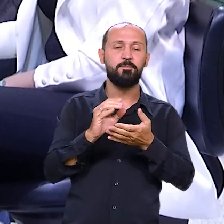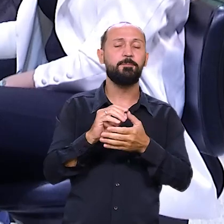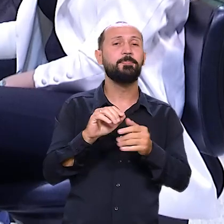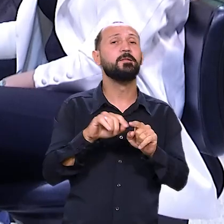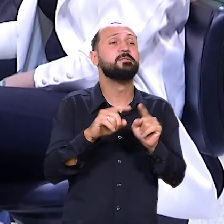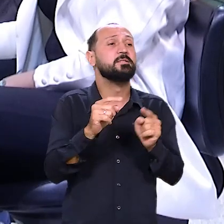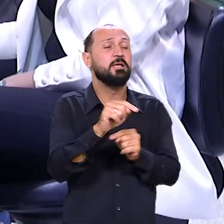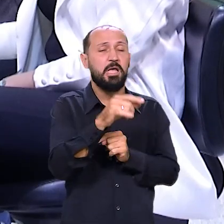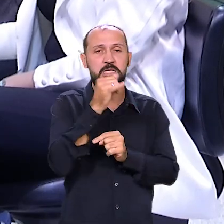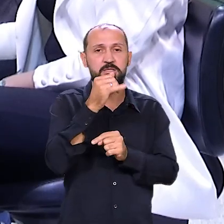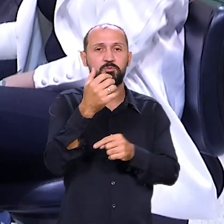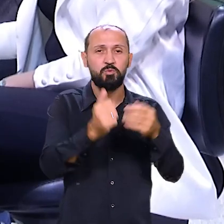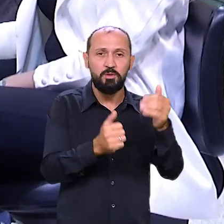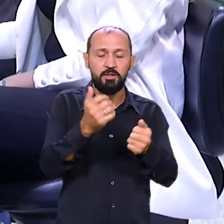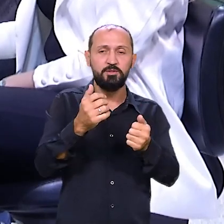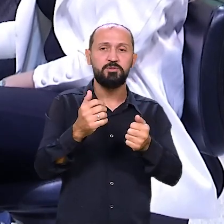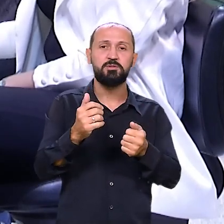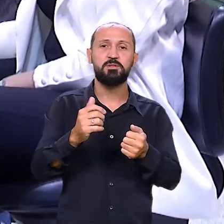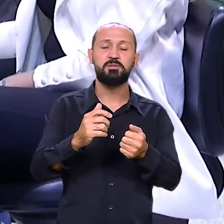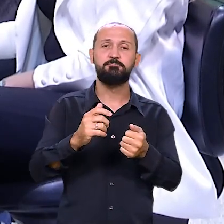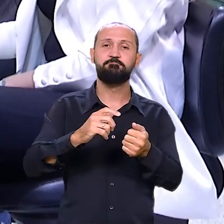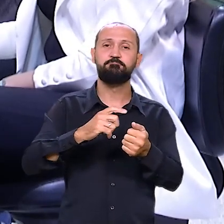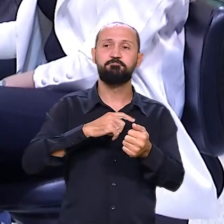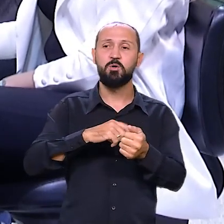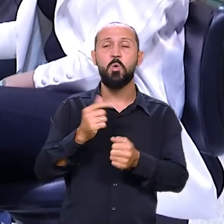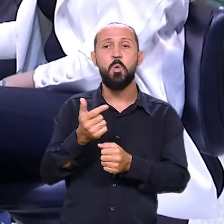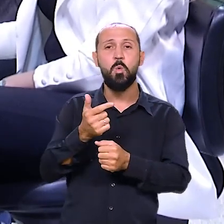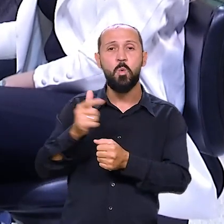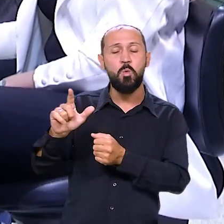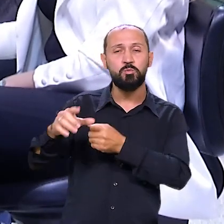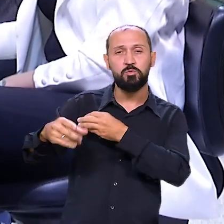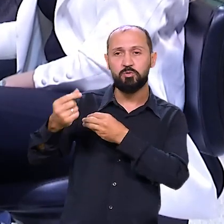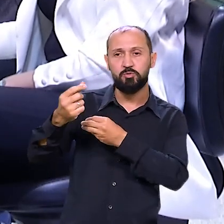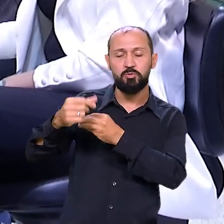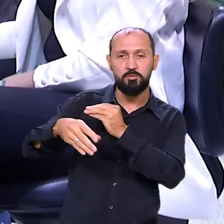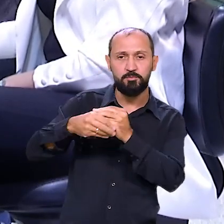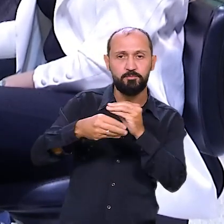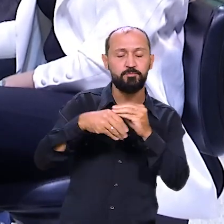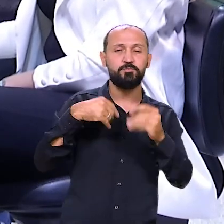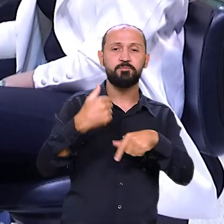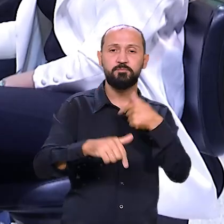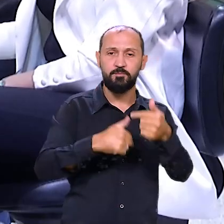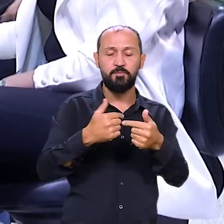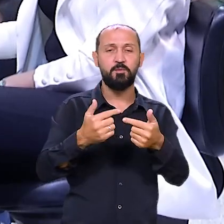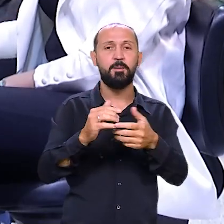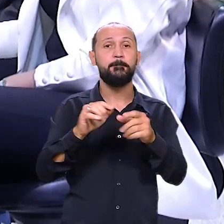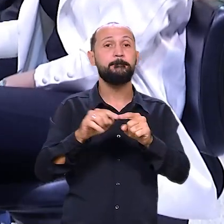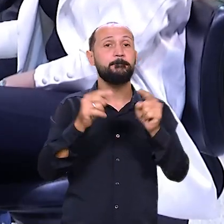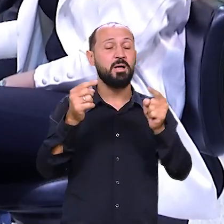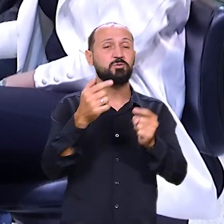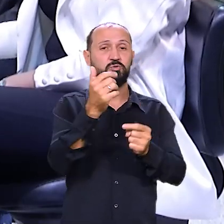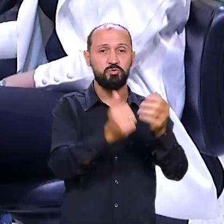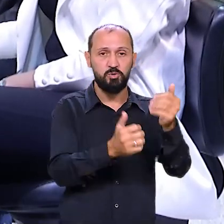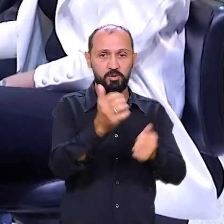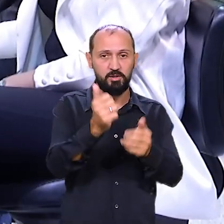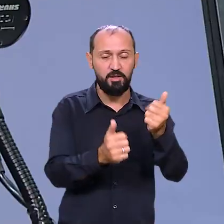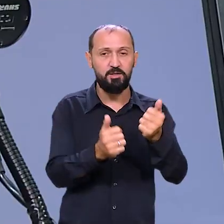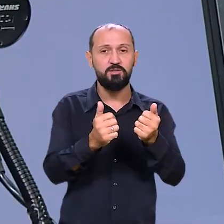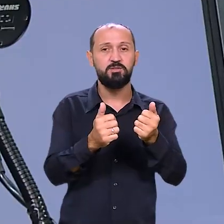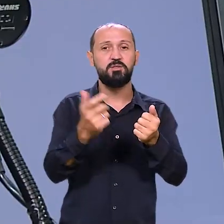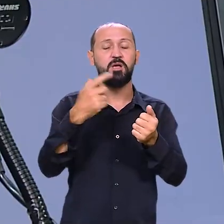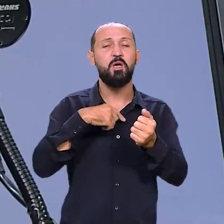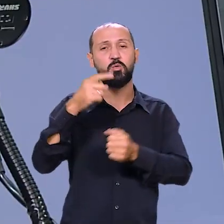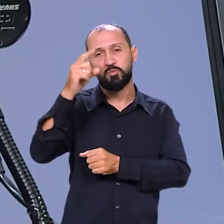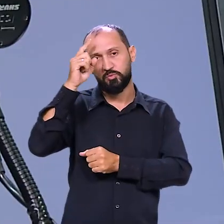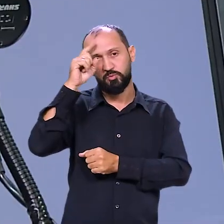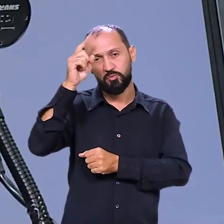por mais que o produtor de leite ele tenha outros complementos, outras atividades, mas o leite é